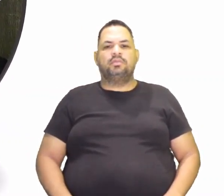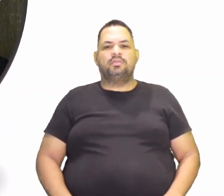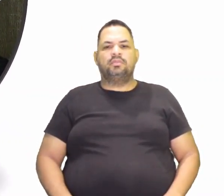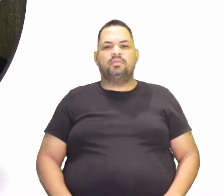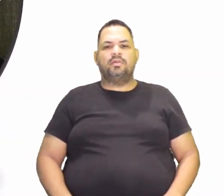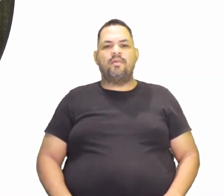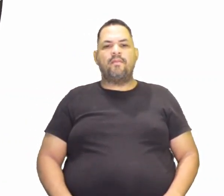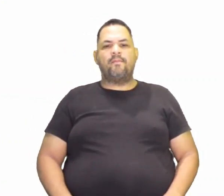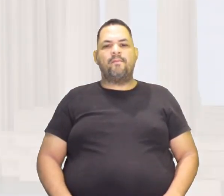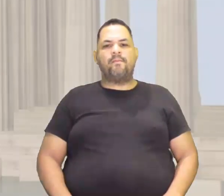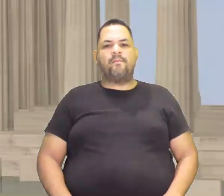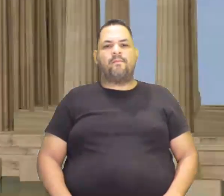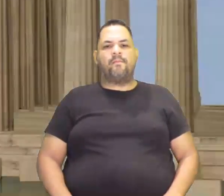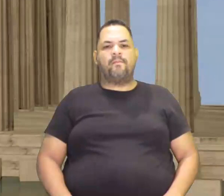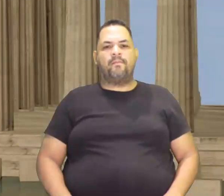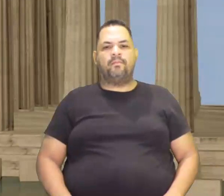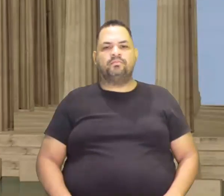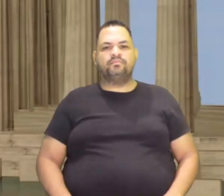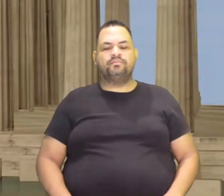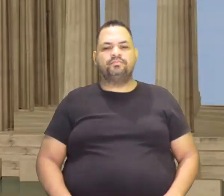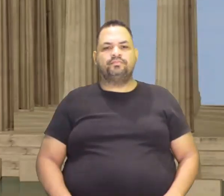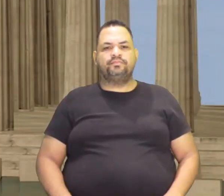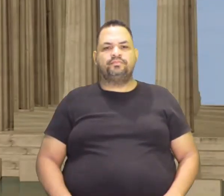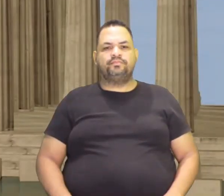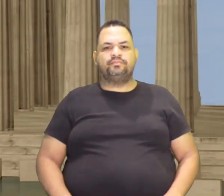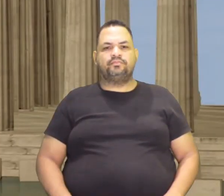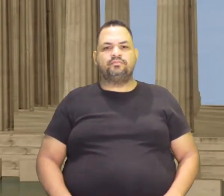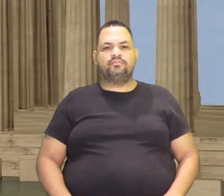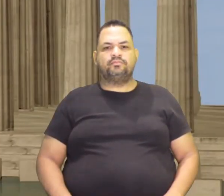traz uma perspectiva, veja bem.